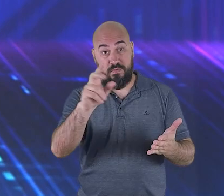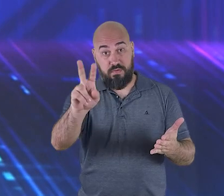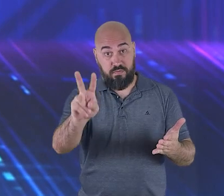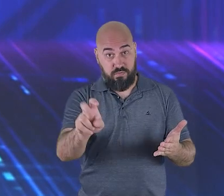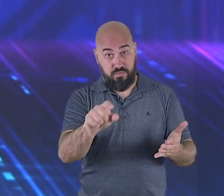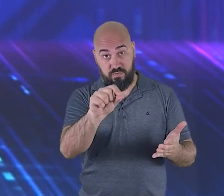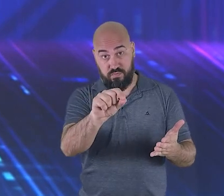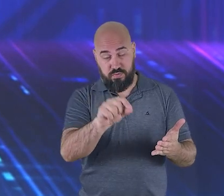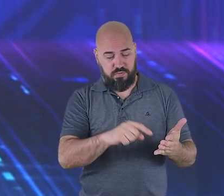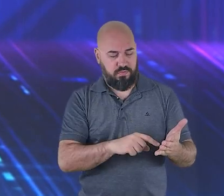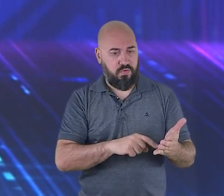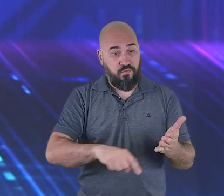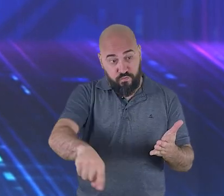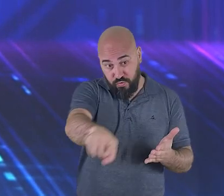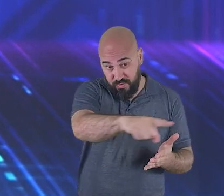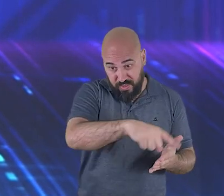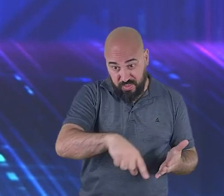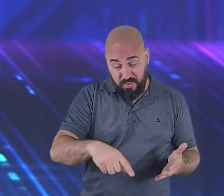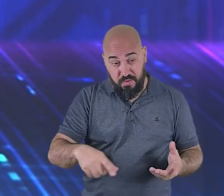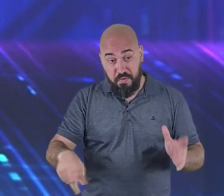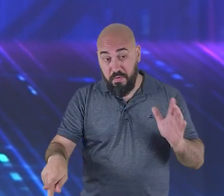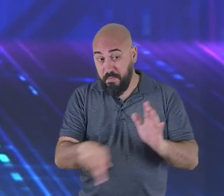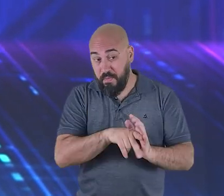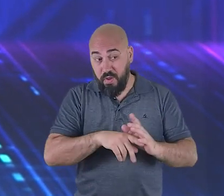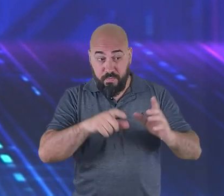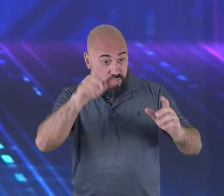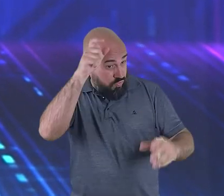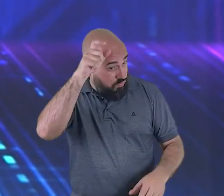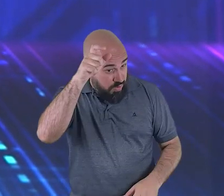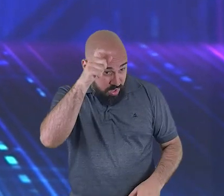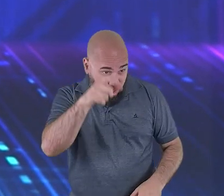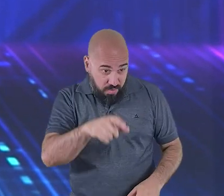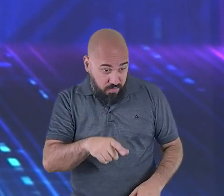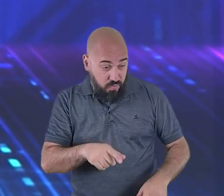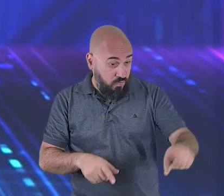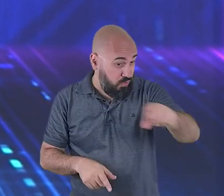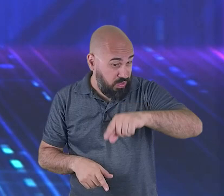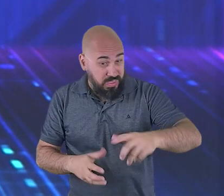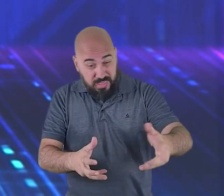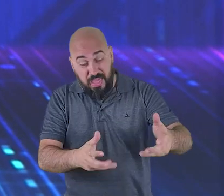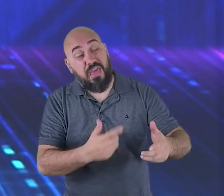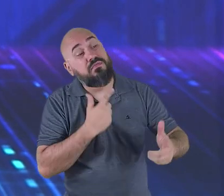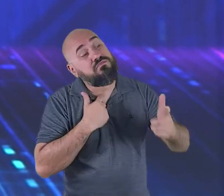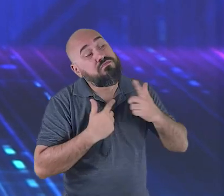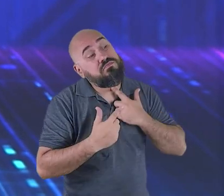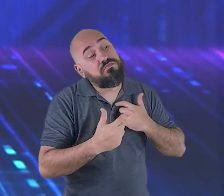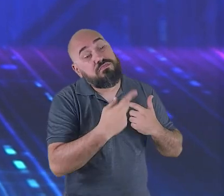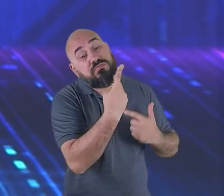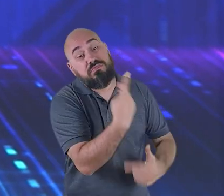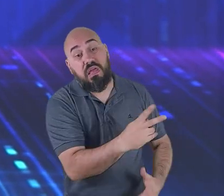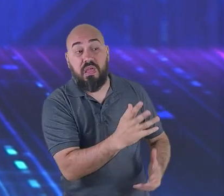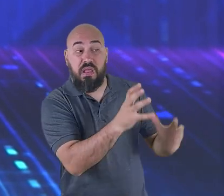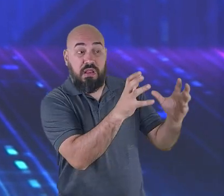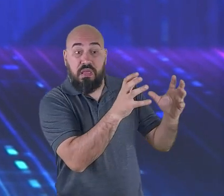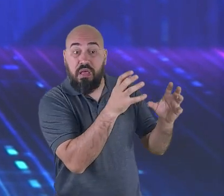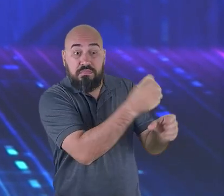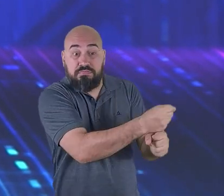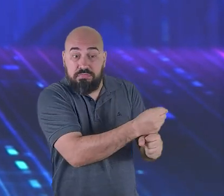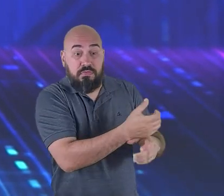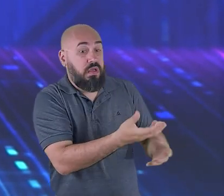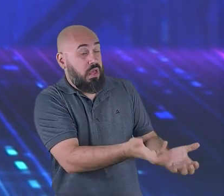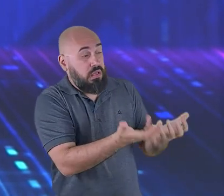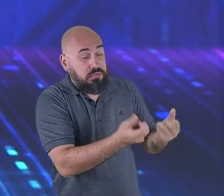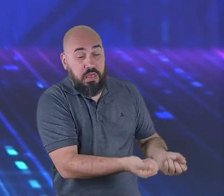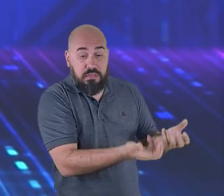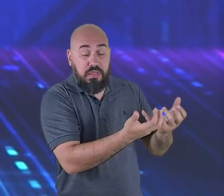vocês são do diabo e querem satisfazer os desejos do diabo, porque ele é assassino desde o princípio e